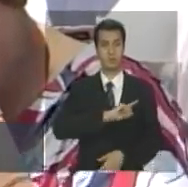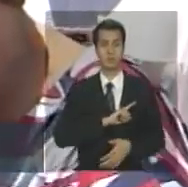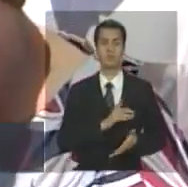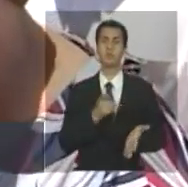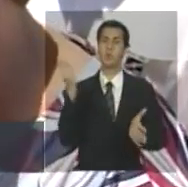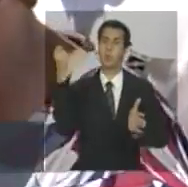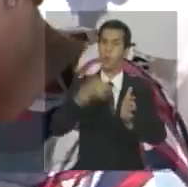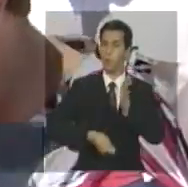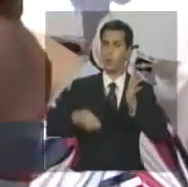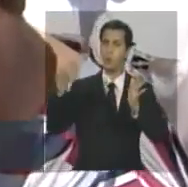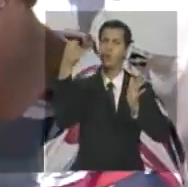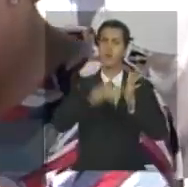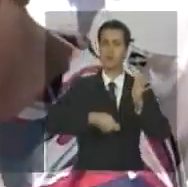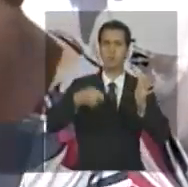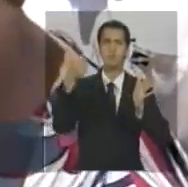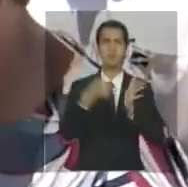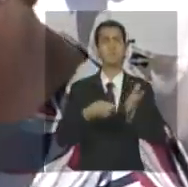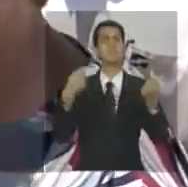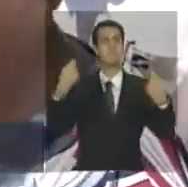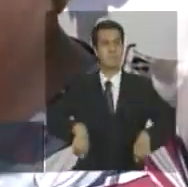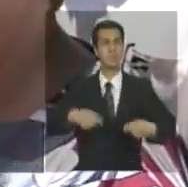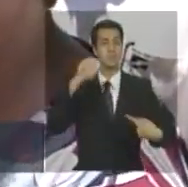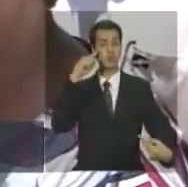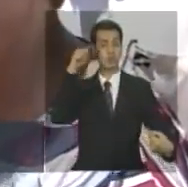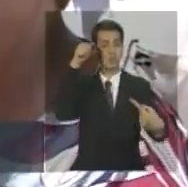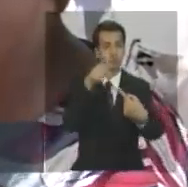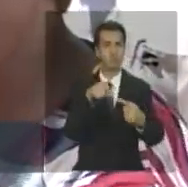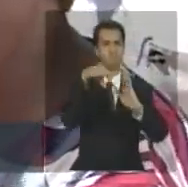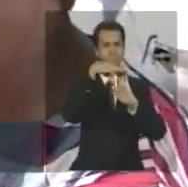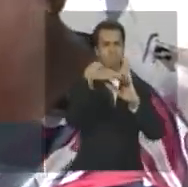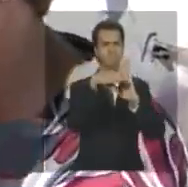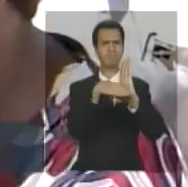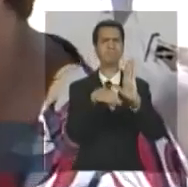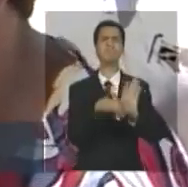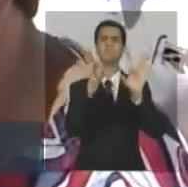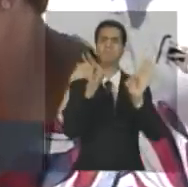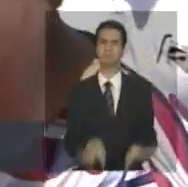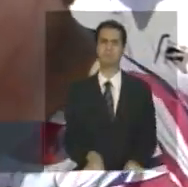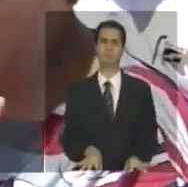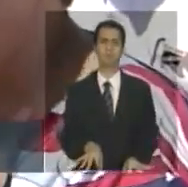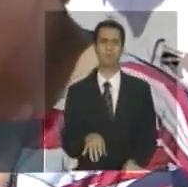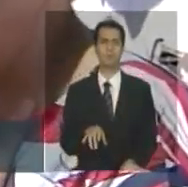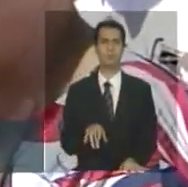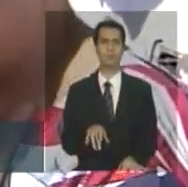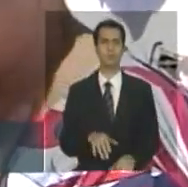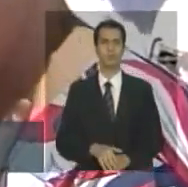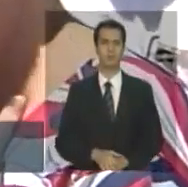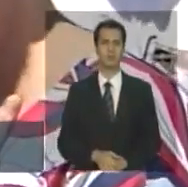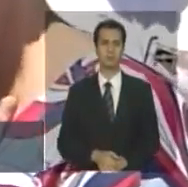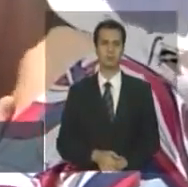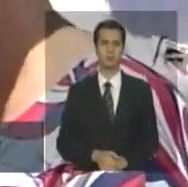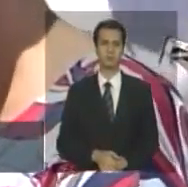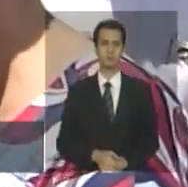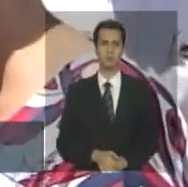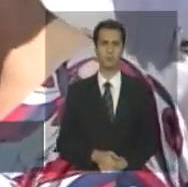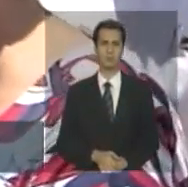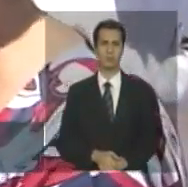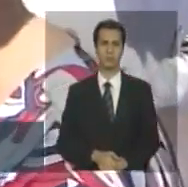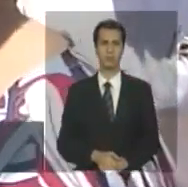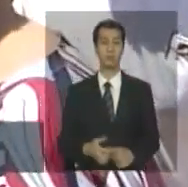nós vamos cobrar metas, resultados e resultados concretos. Eu